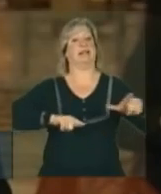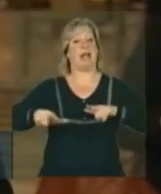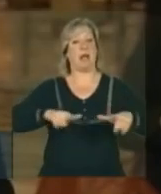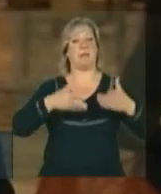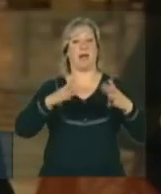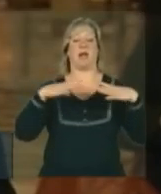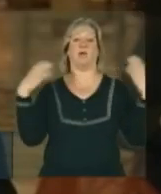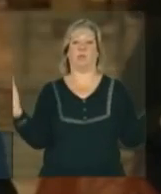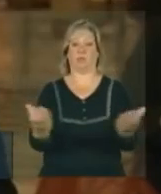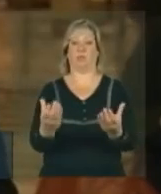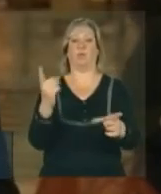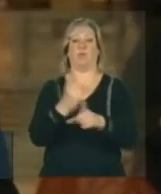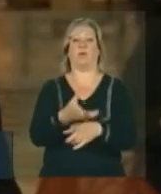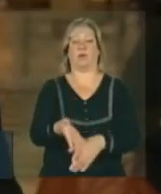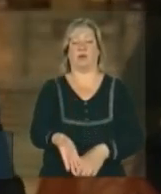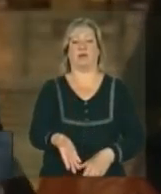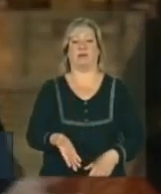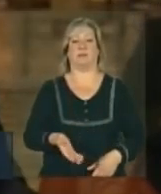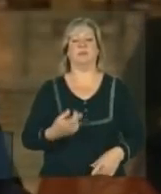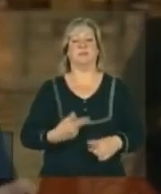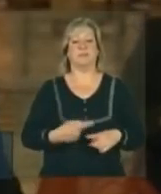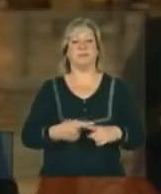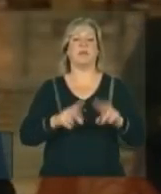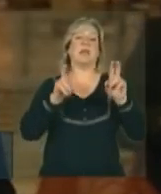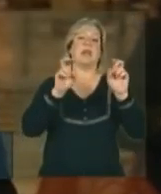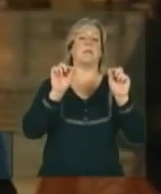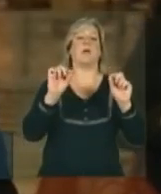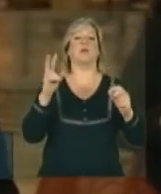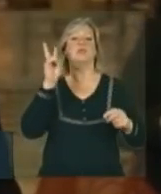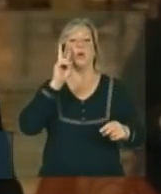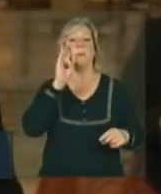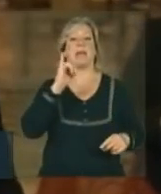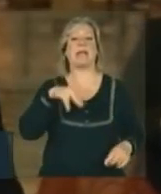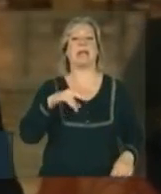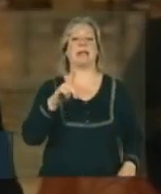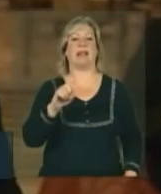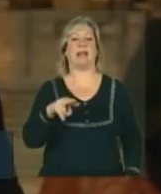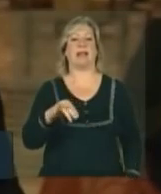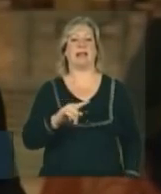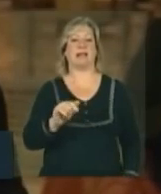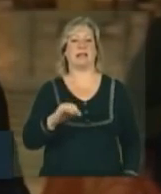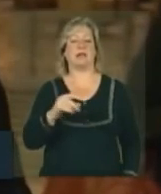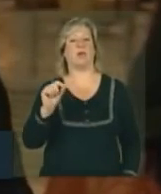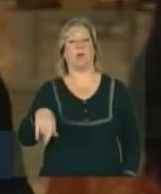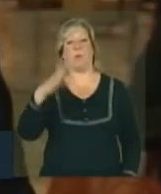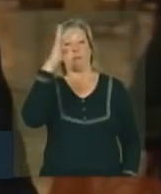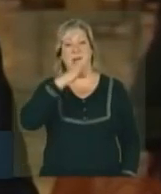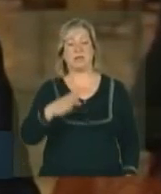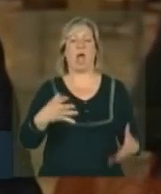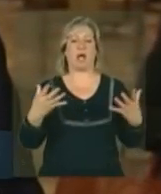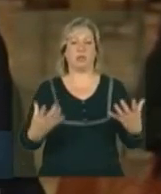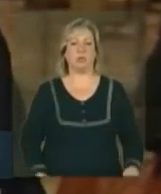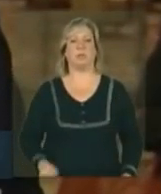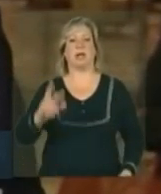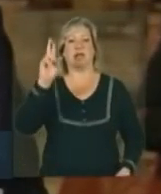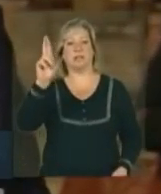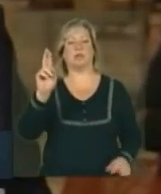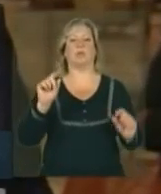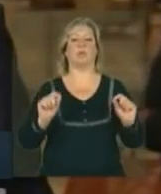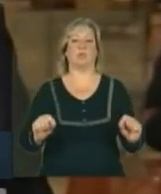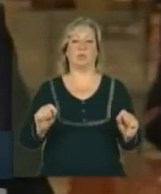Portanto, um tema ou outro, mesmo na questão das indenizações, que o Brasil assume a